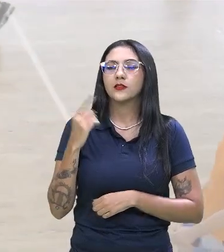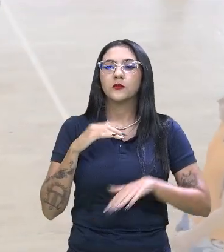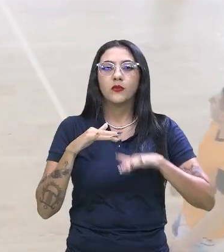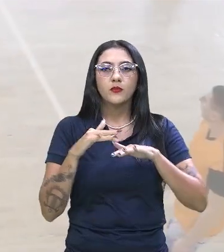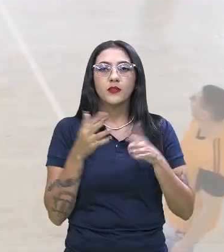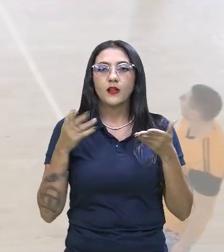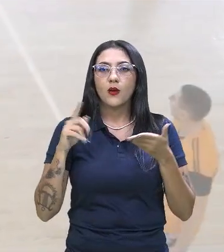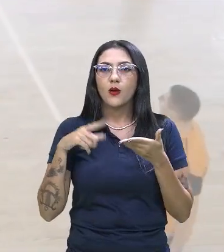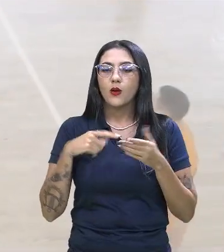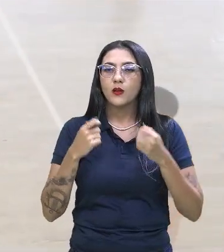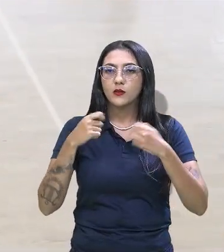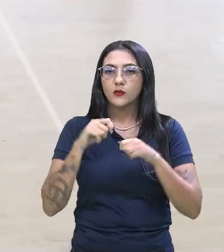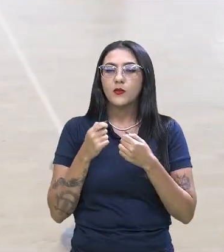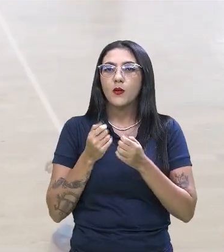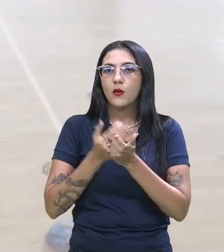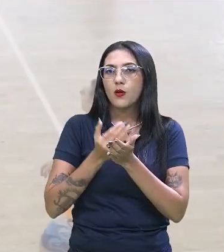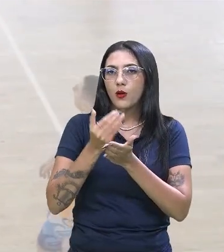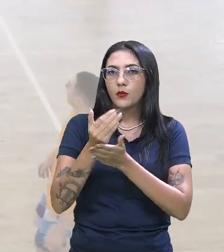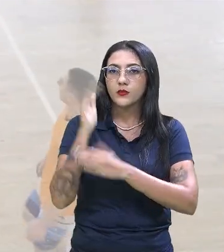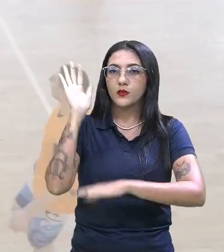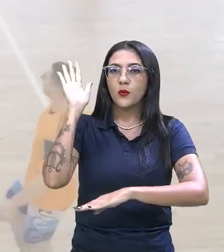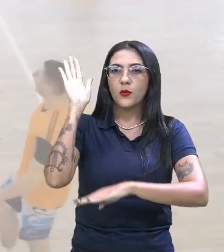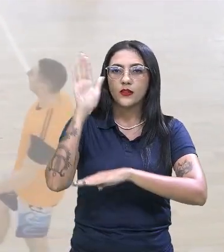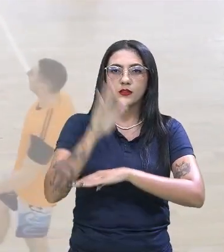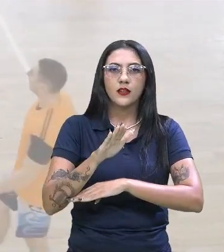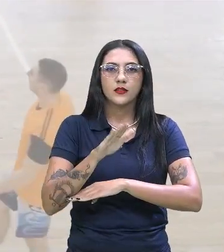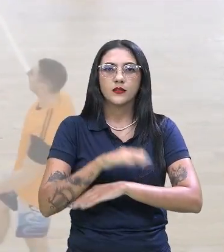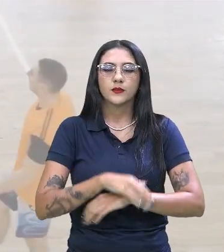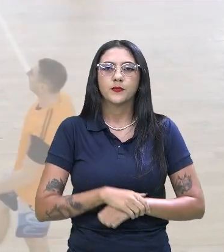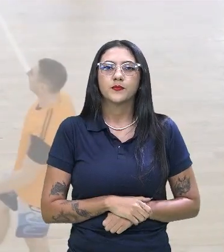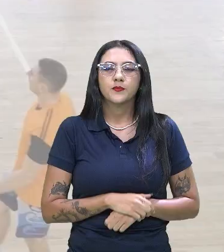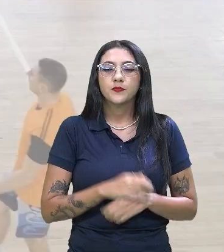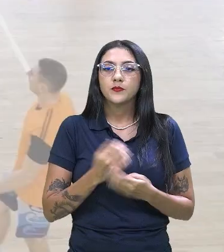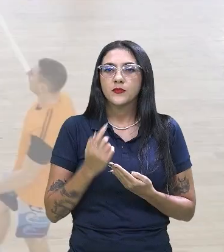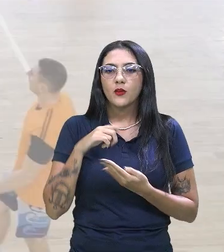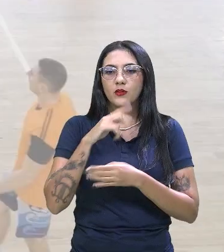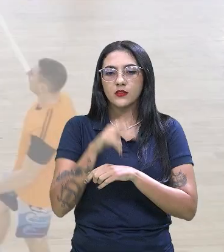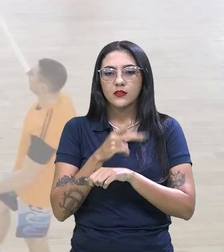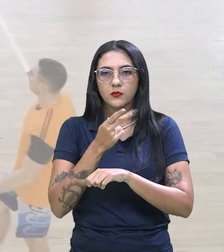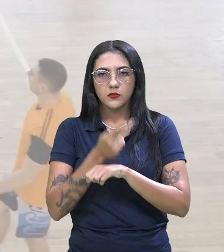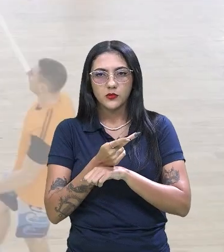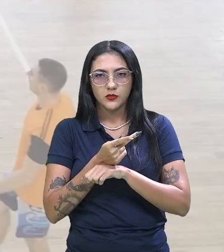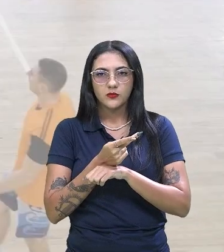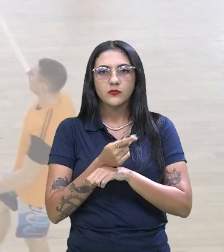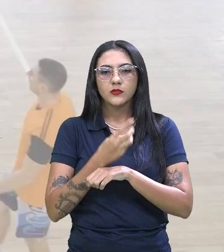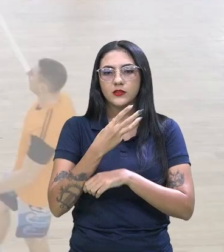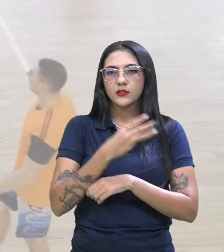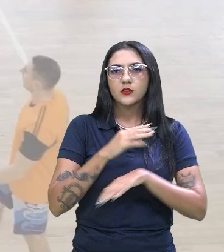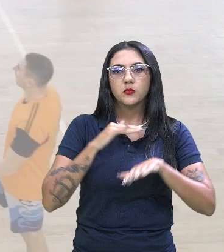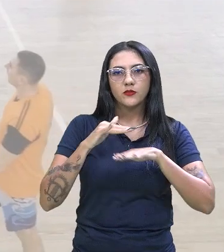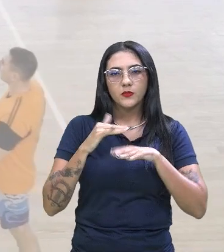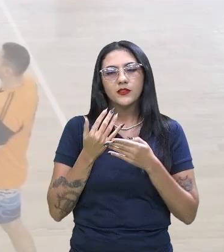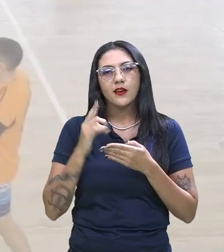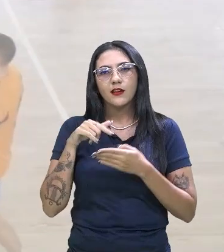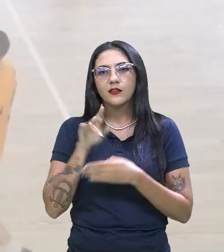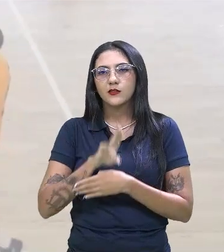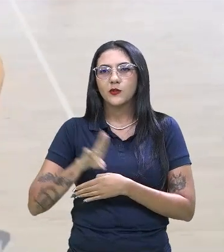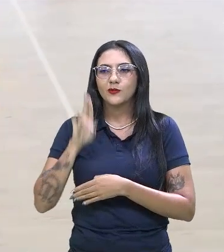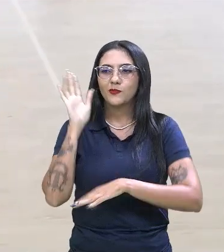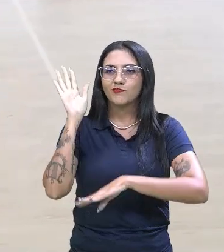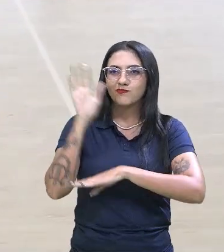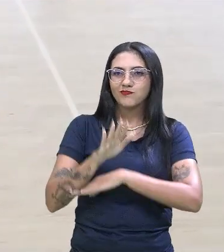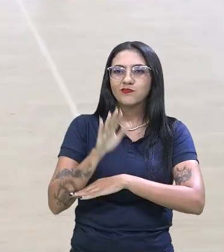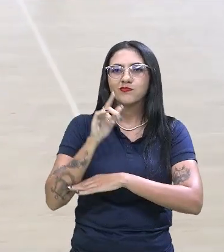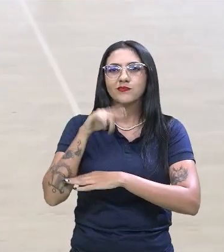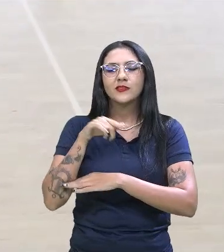bola para um ataque. O ataque é feito após o levantamento, e é a famosa cortada, que tem como